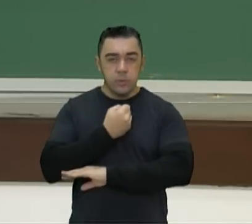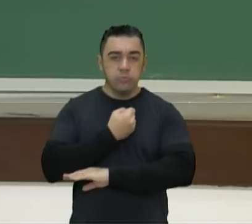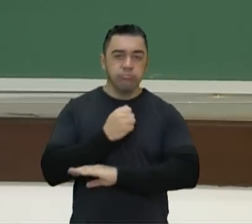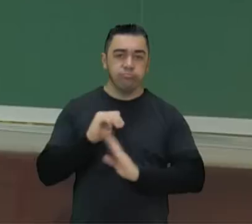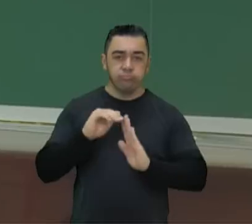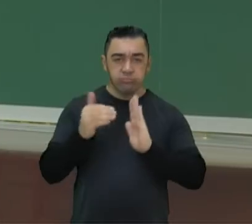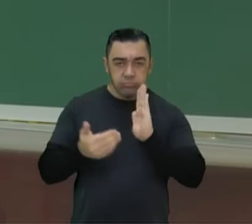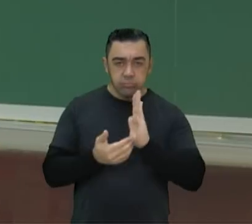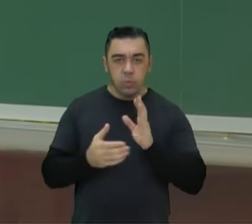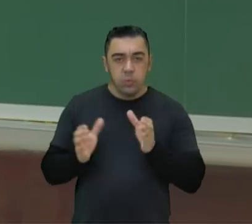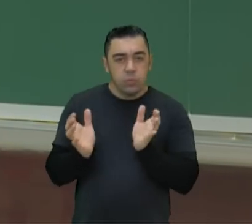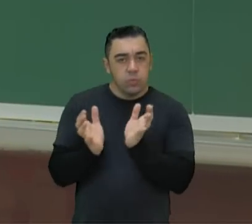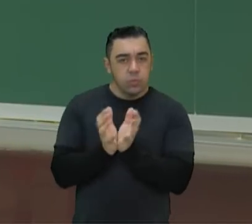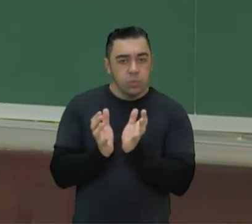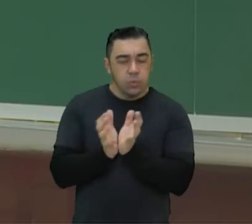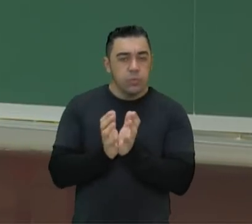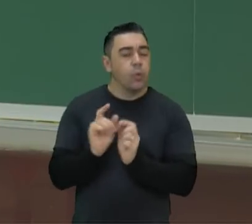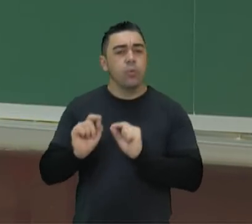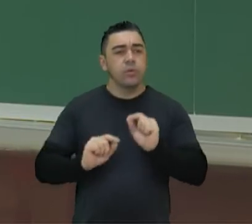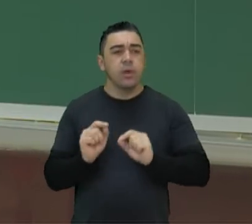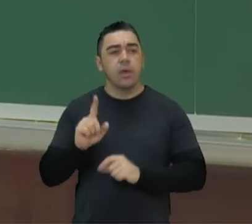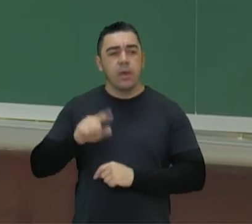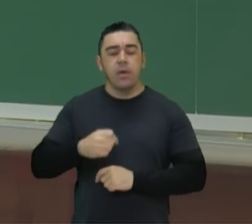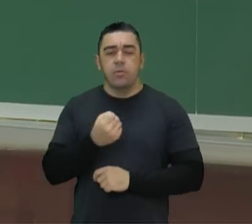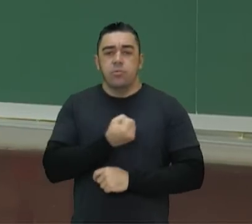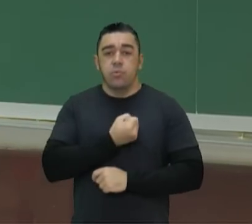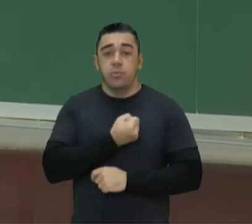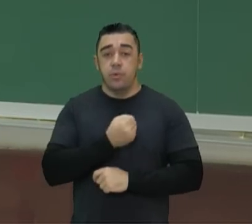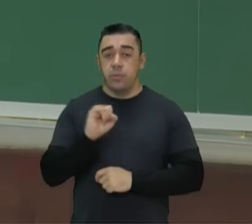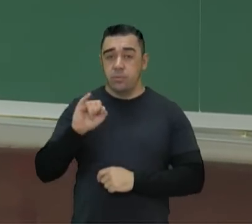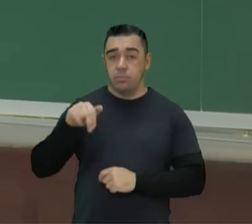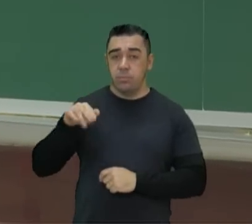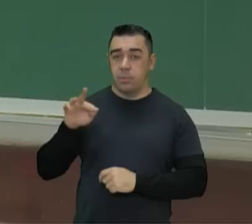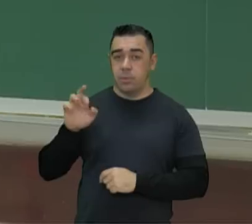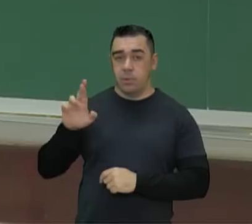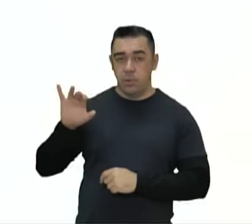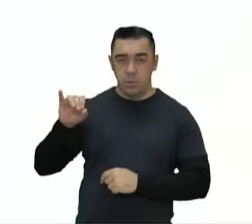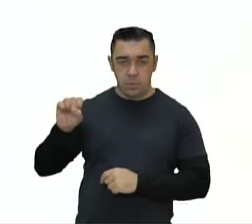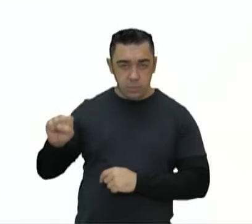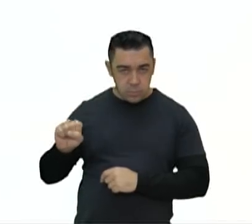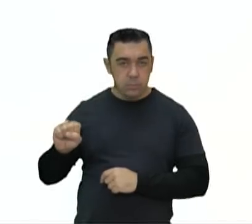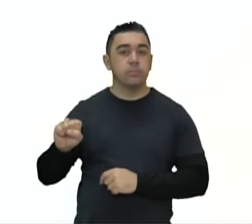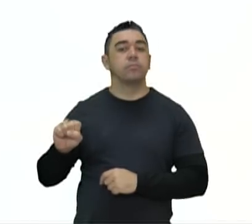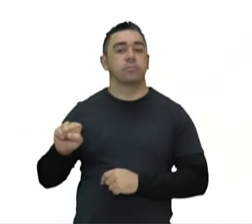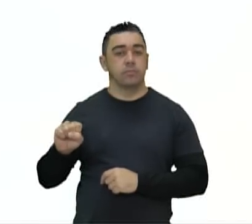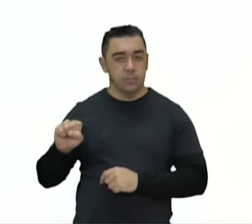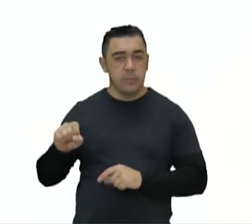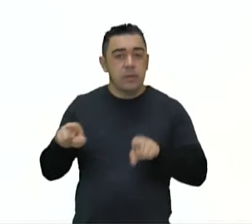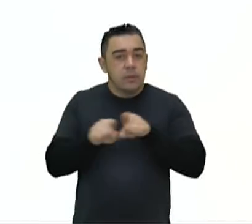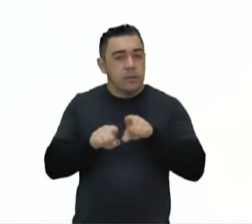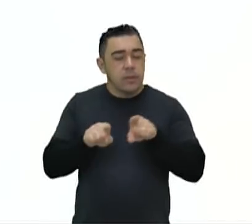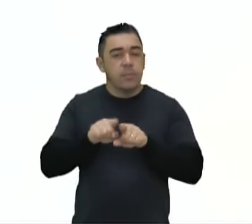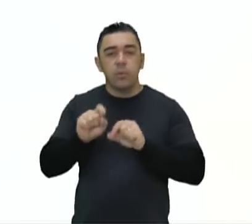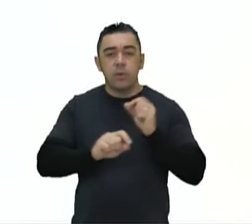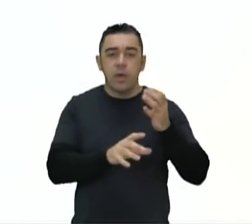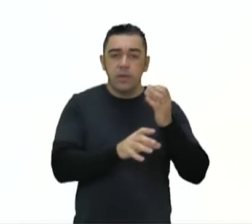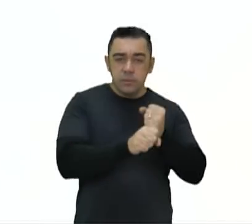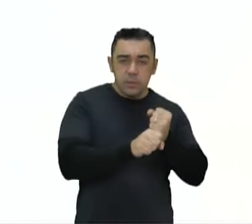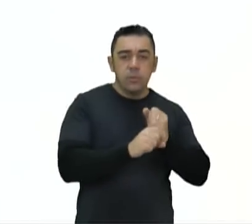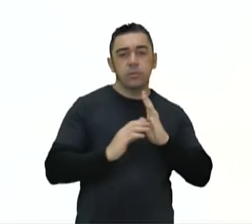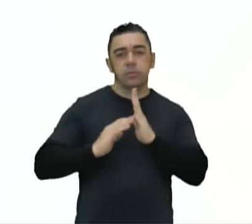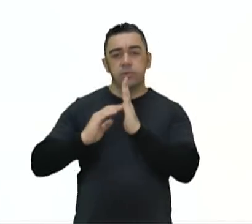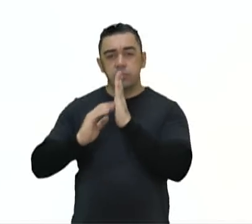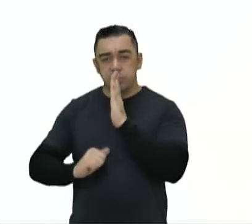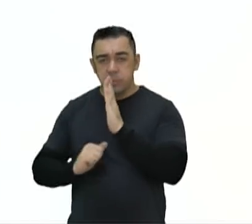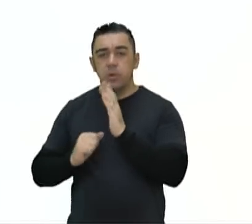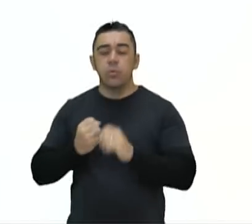vamos relembrar o que são os números inteiros e vamos trabalhar também com a adição e